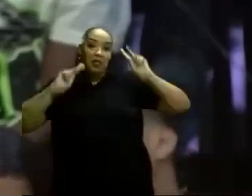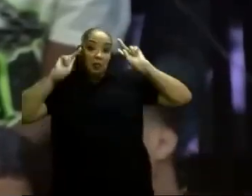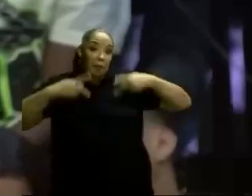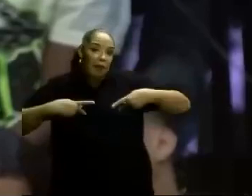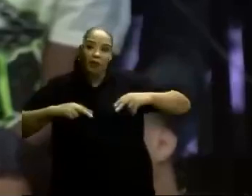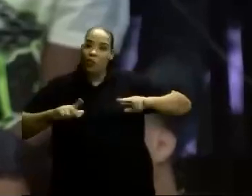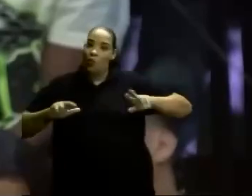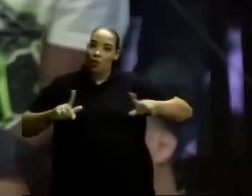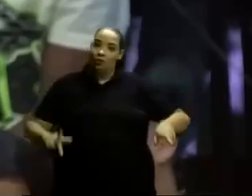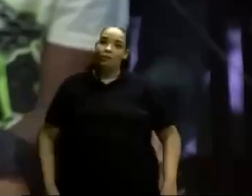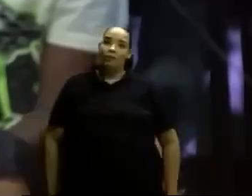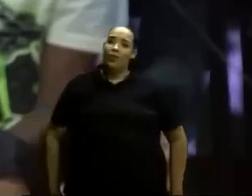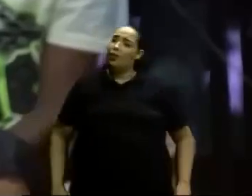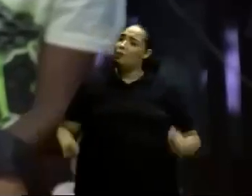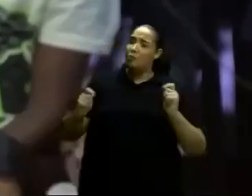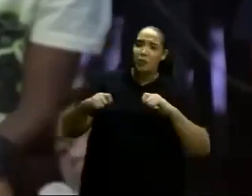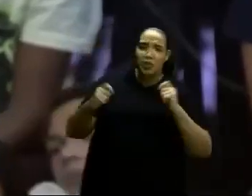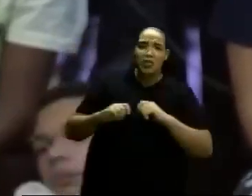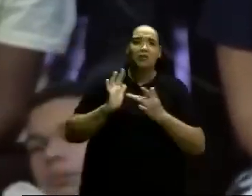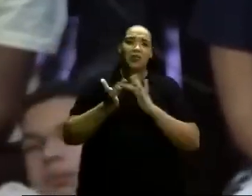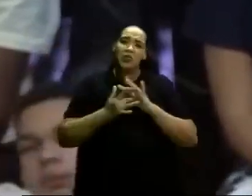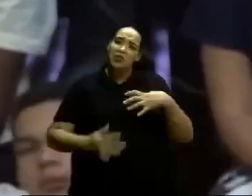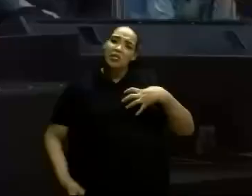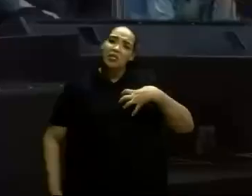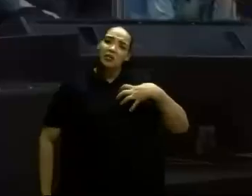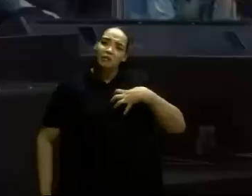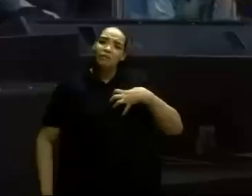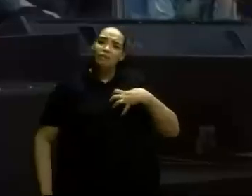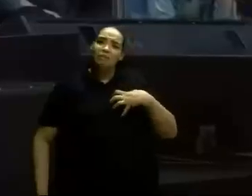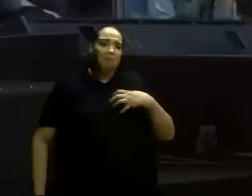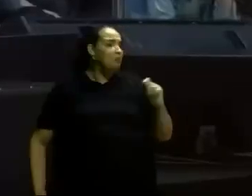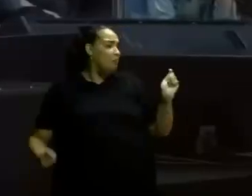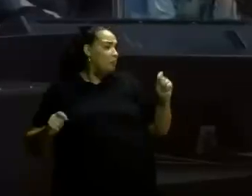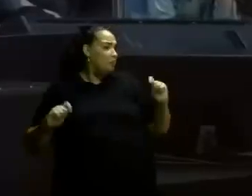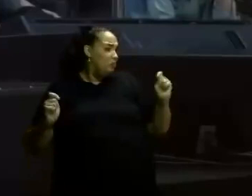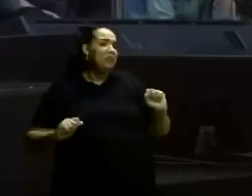sede. Camila, mas é possível que Jesus estivesse com sede? Totalmente possível,